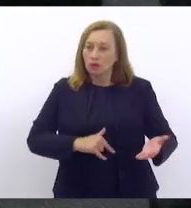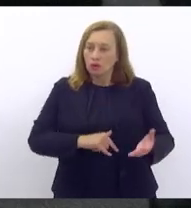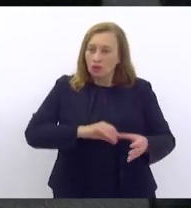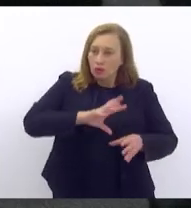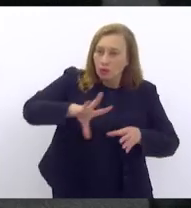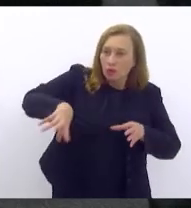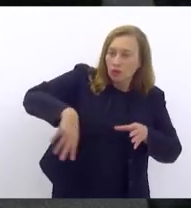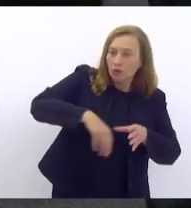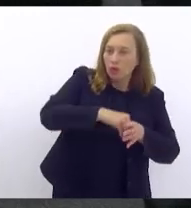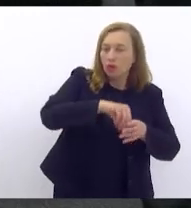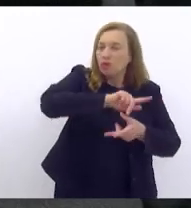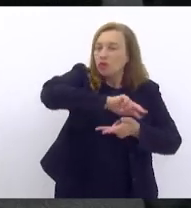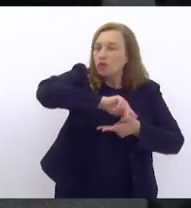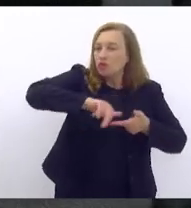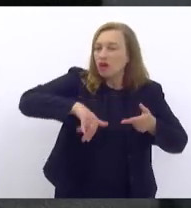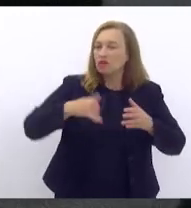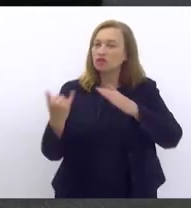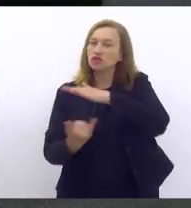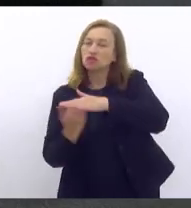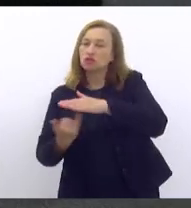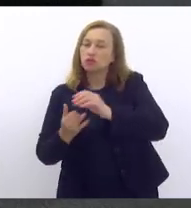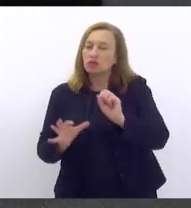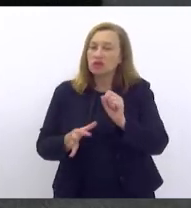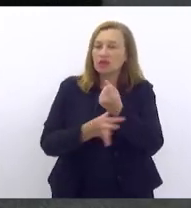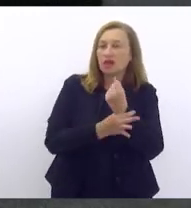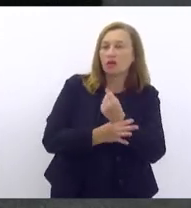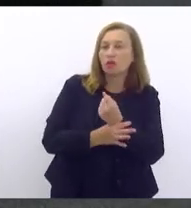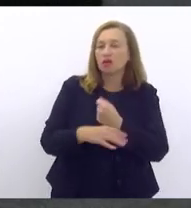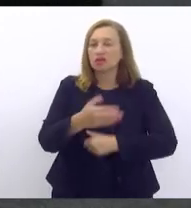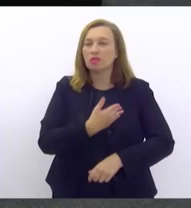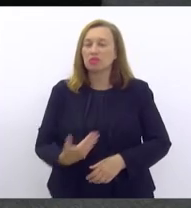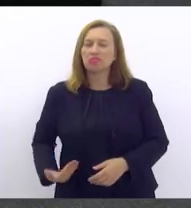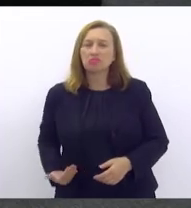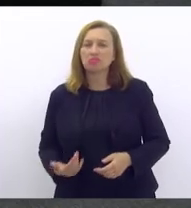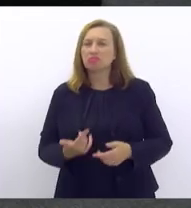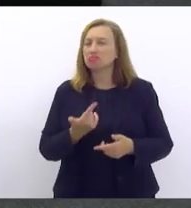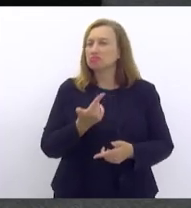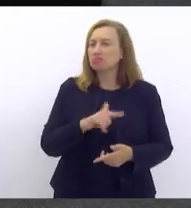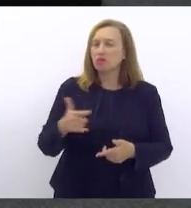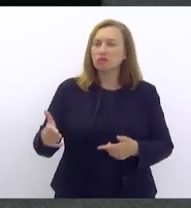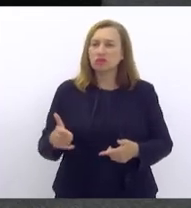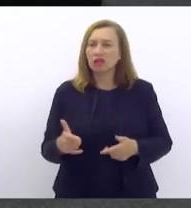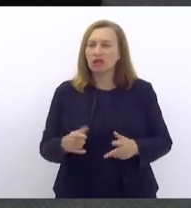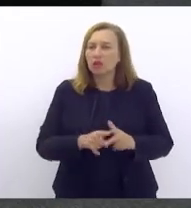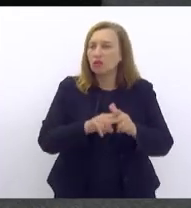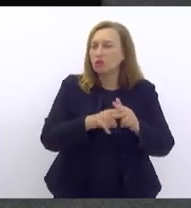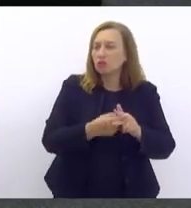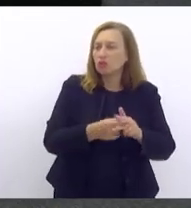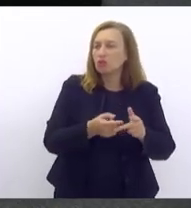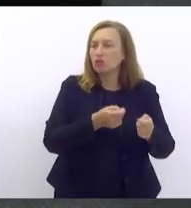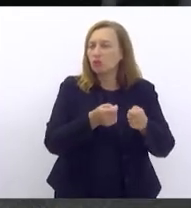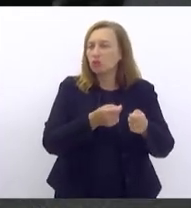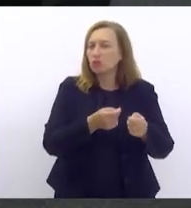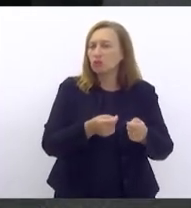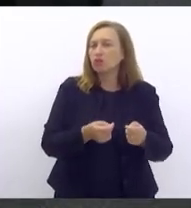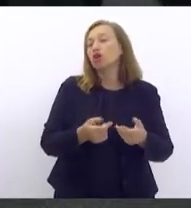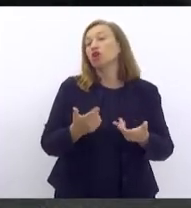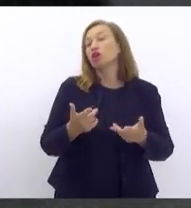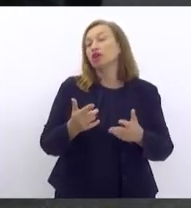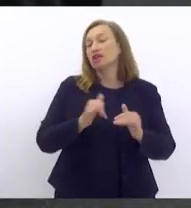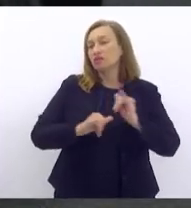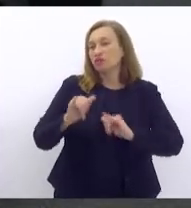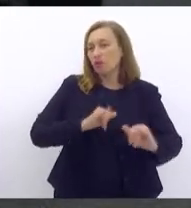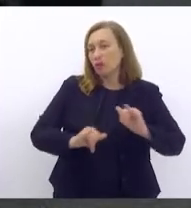Segurança Pública, mas não há uma regulamentação que garanta que esses dados sejam periodicamente atualizados